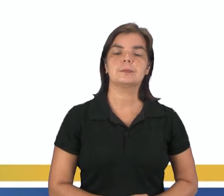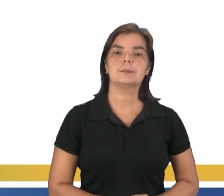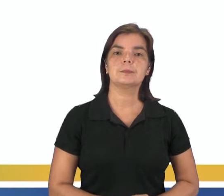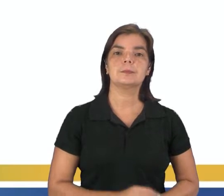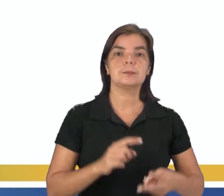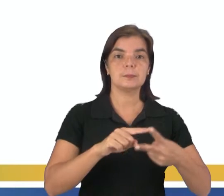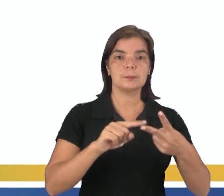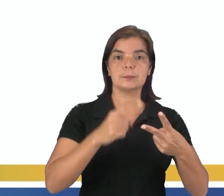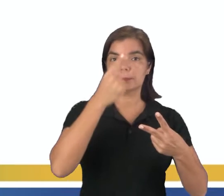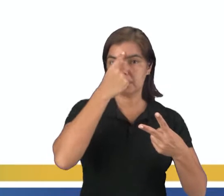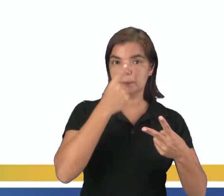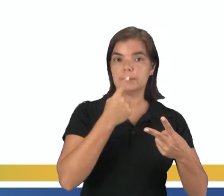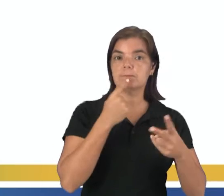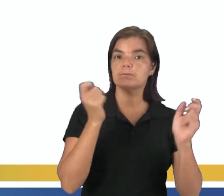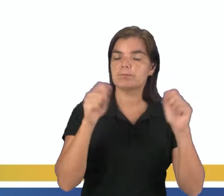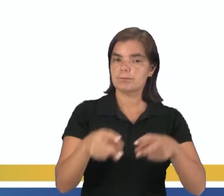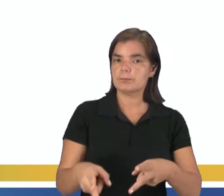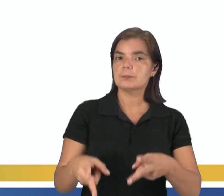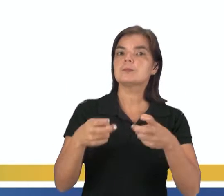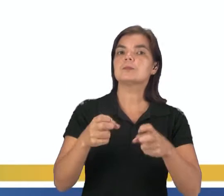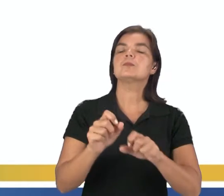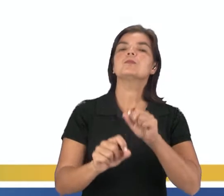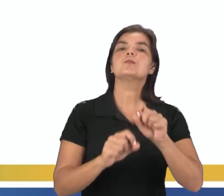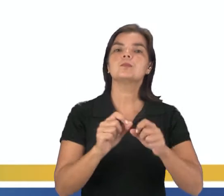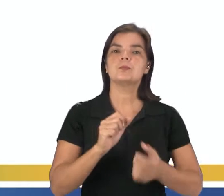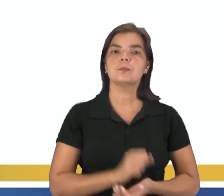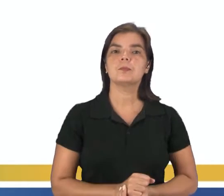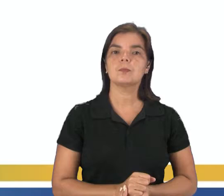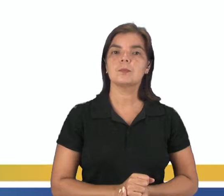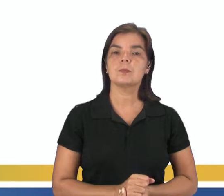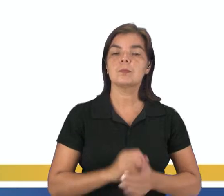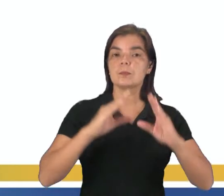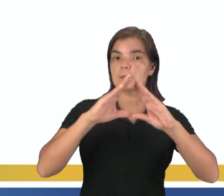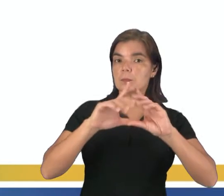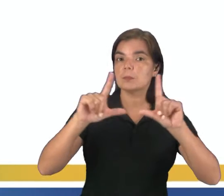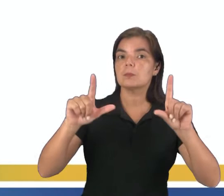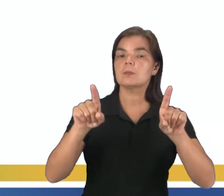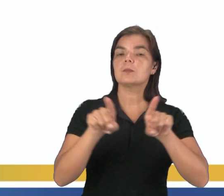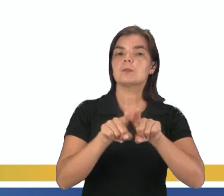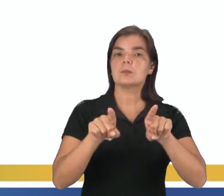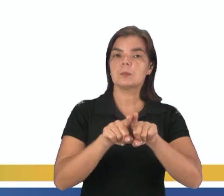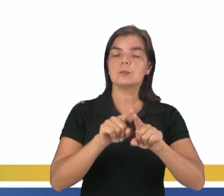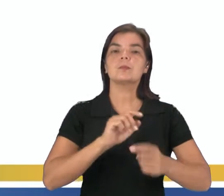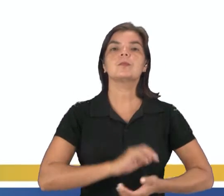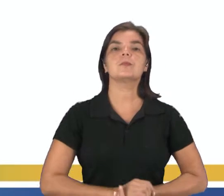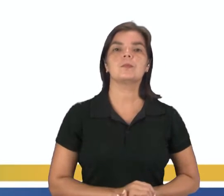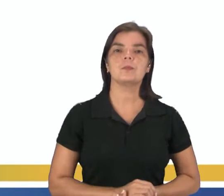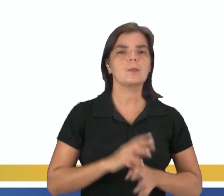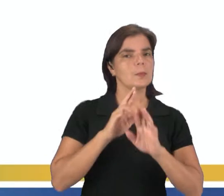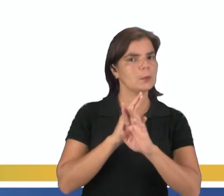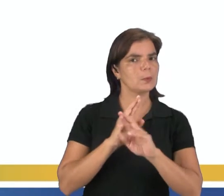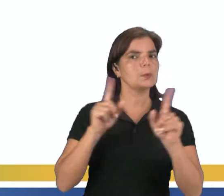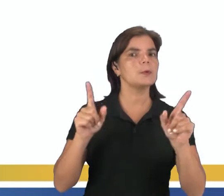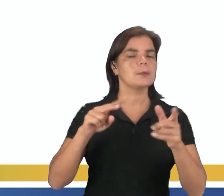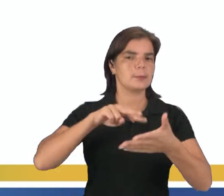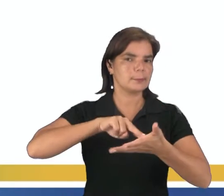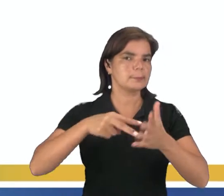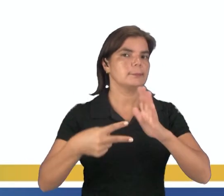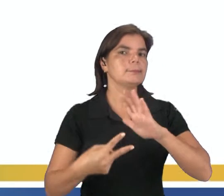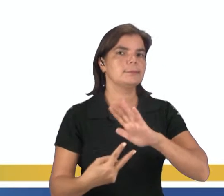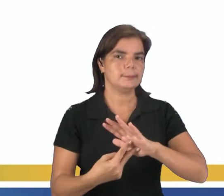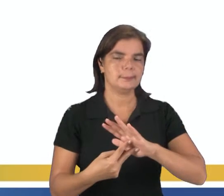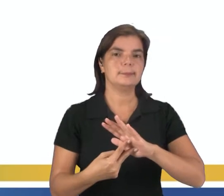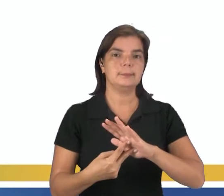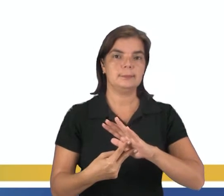Aí nas duas imagens vocês podem perceber mais claramente essa diferença de